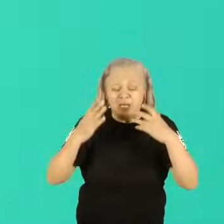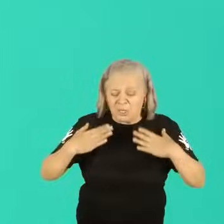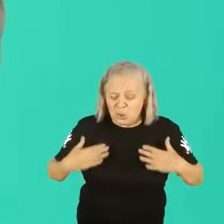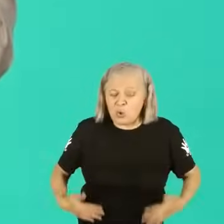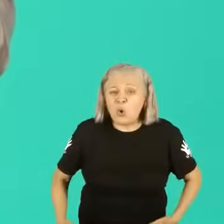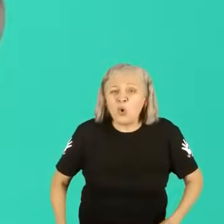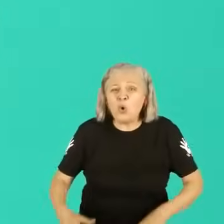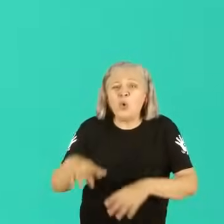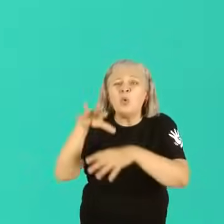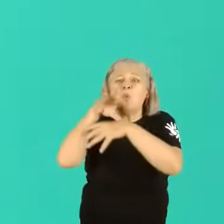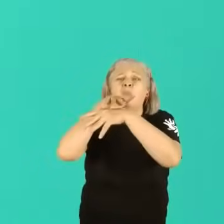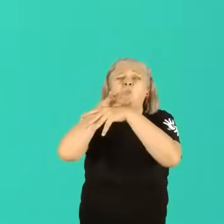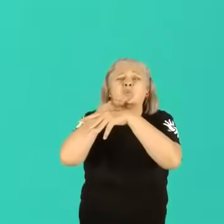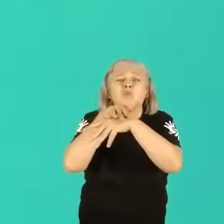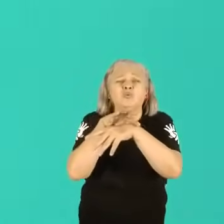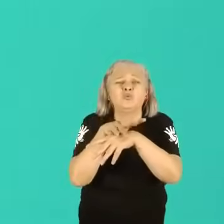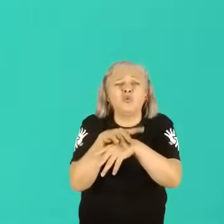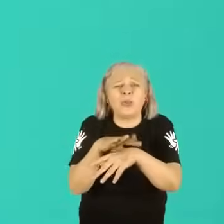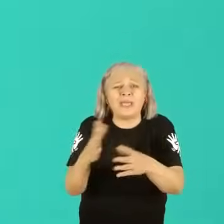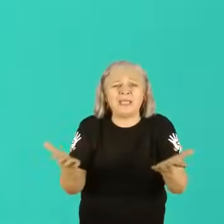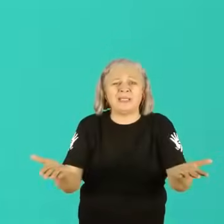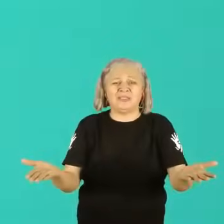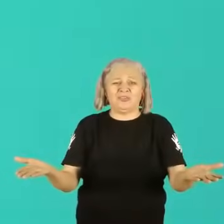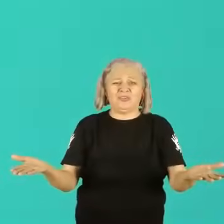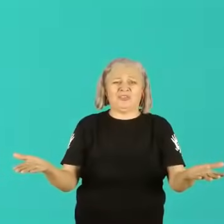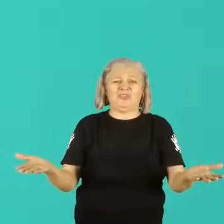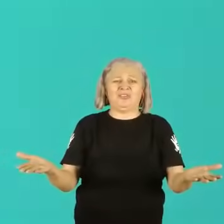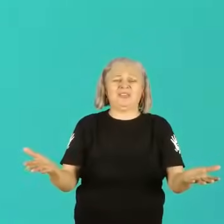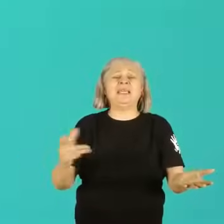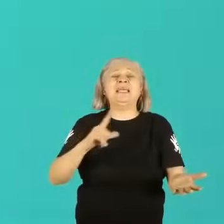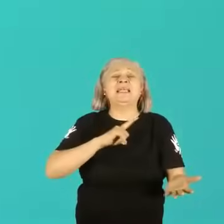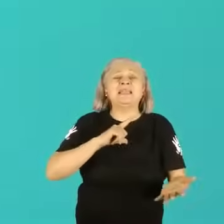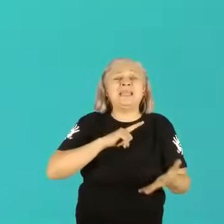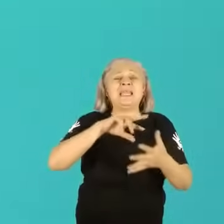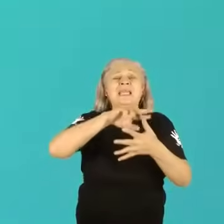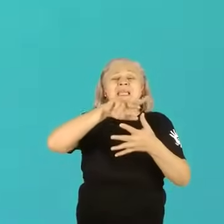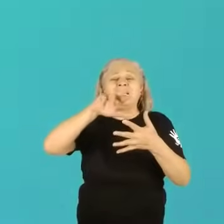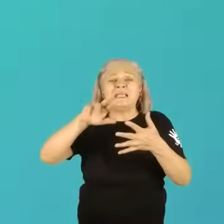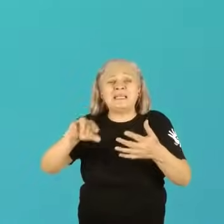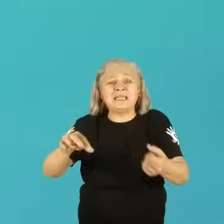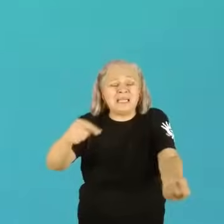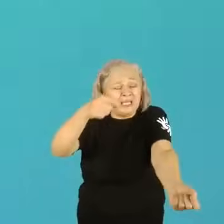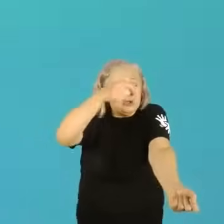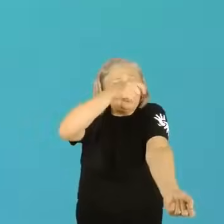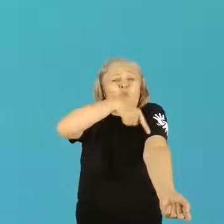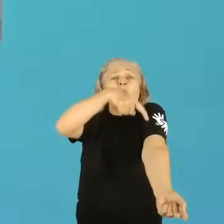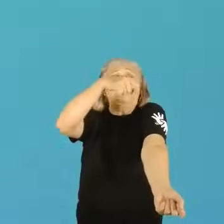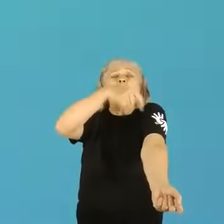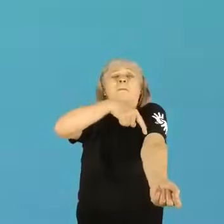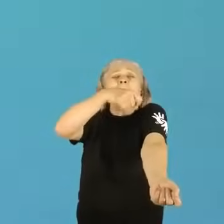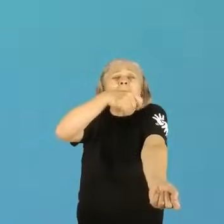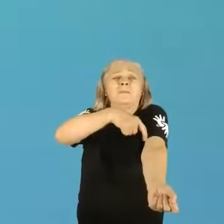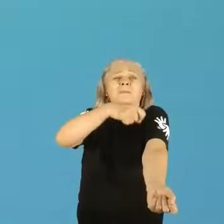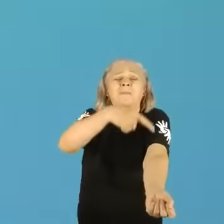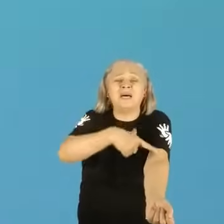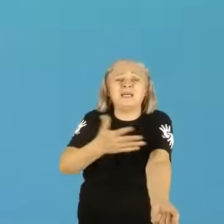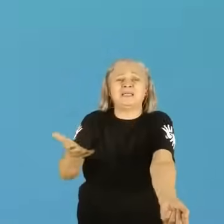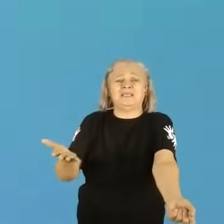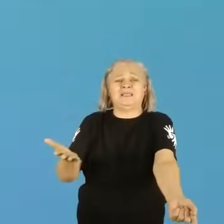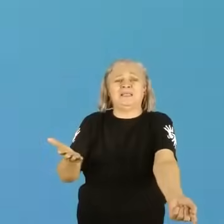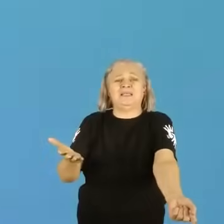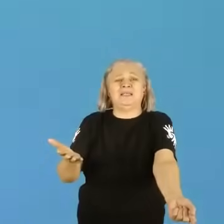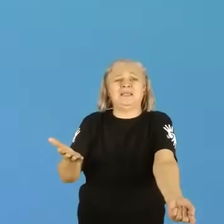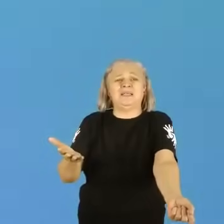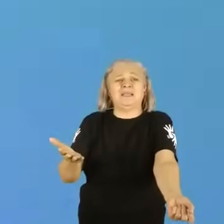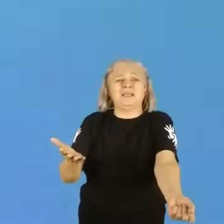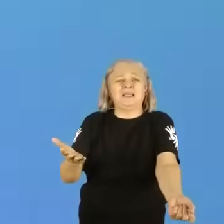corpo. Gente que está lutando com uma enfermidade, fazendo uma quimioterapia. No meio de um tratamento de radioterapia, você